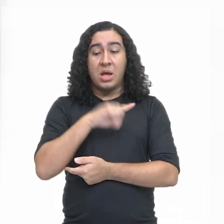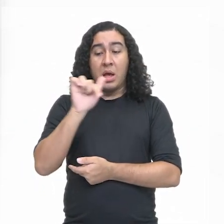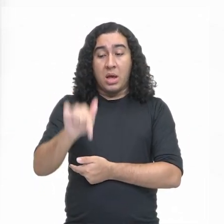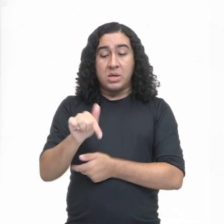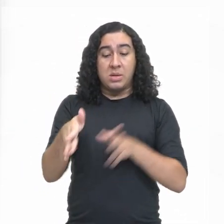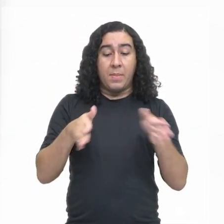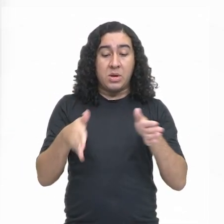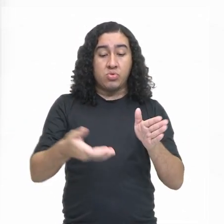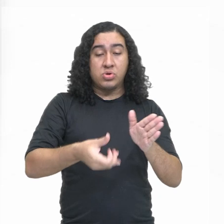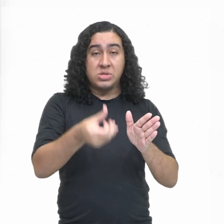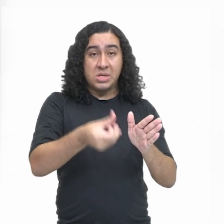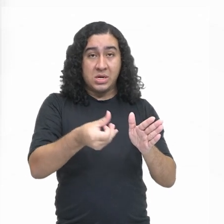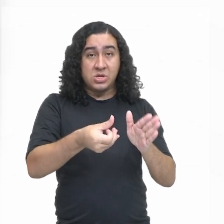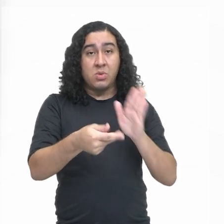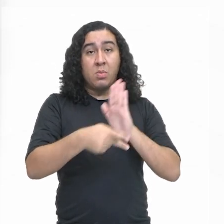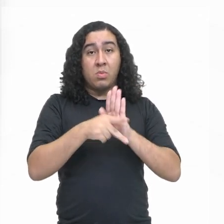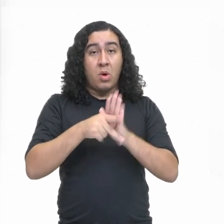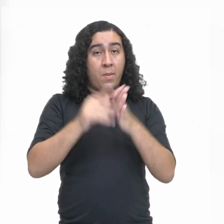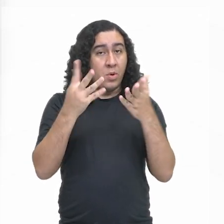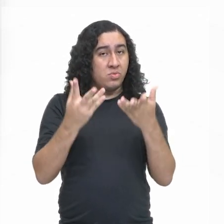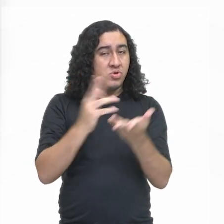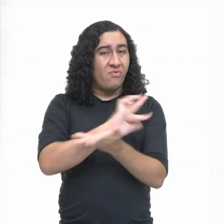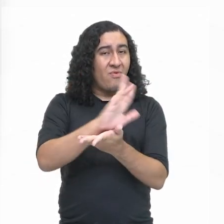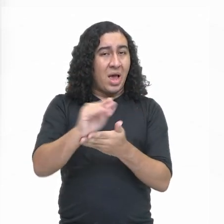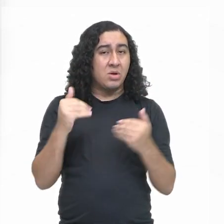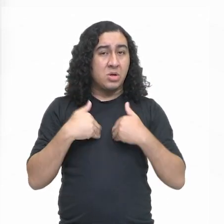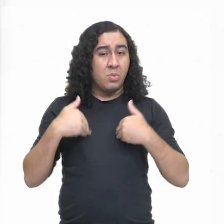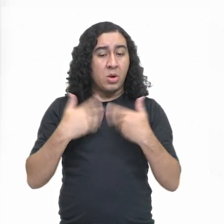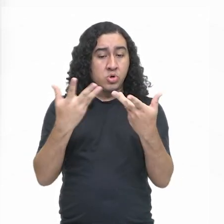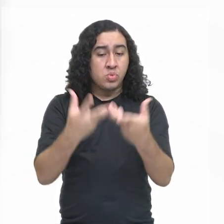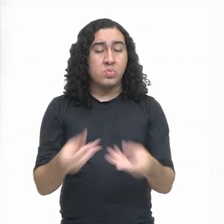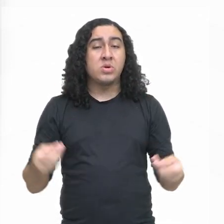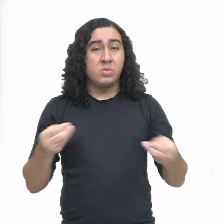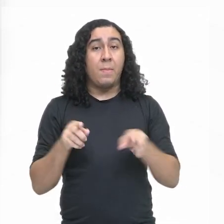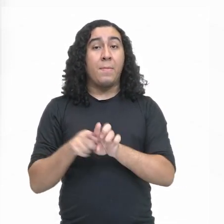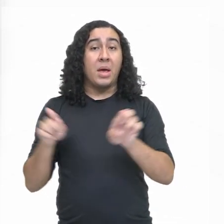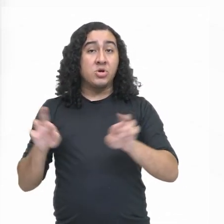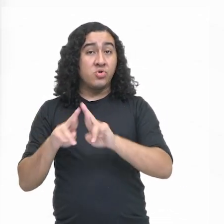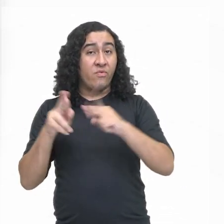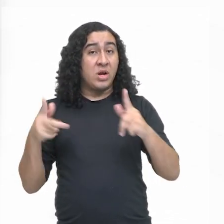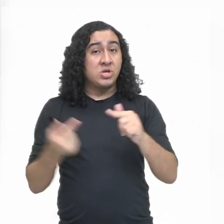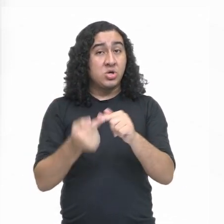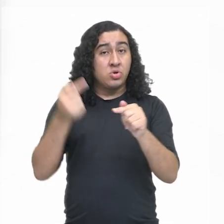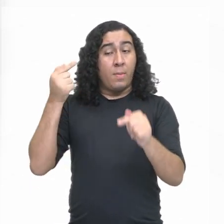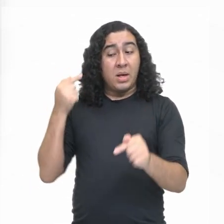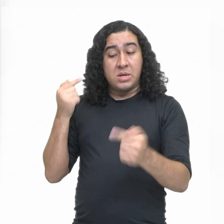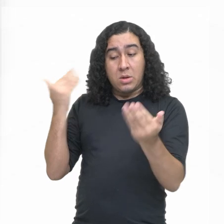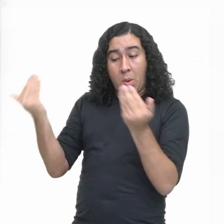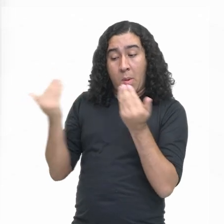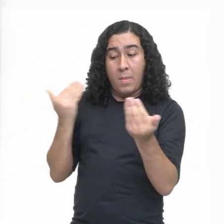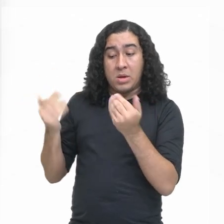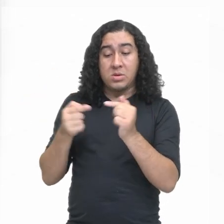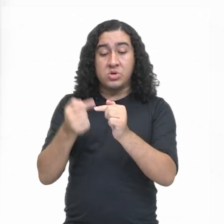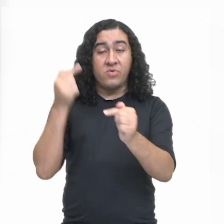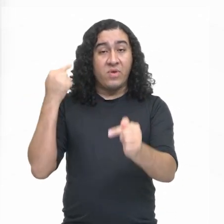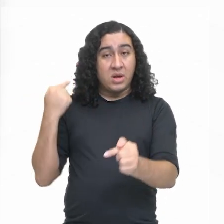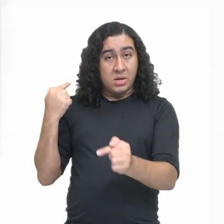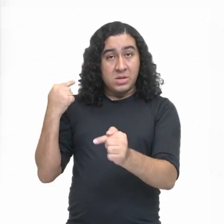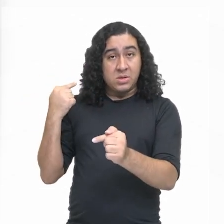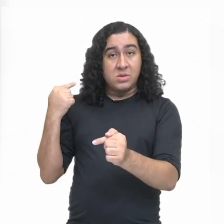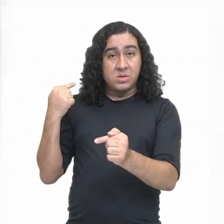6ª extinção e essa extinção, diferente das que ocorreram anteriormente,